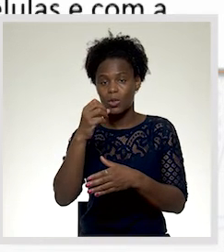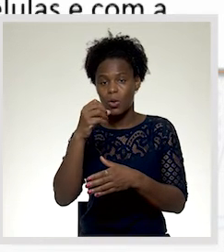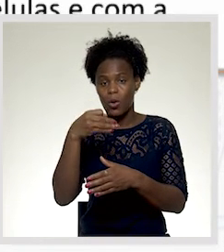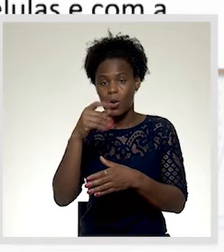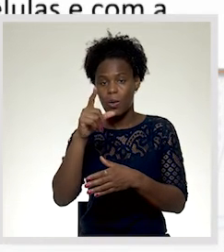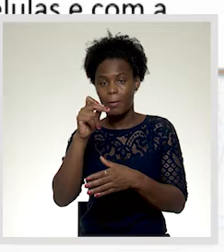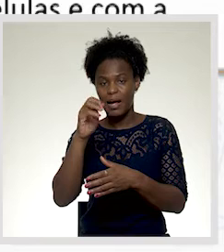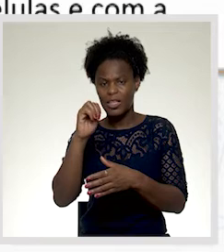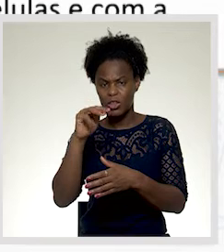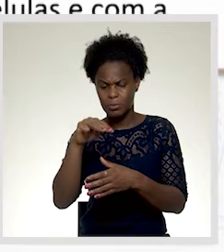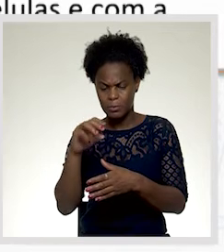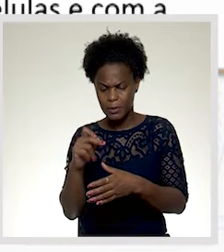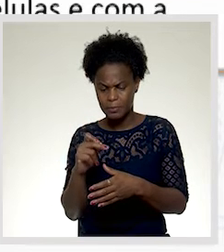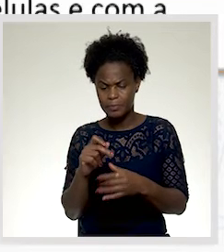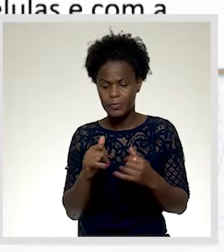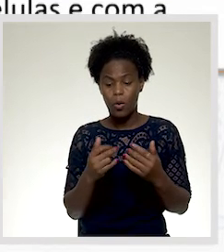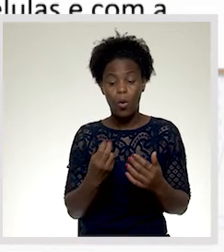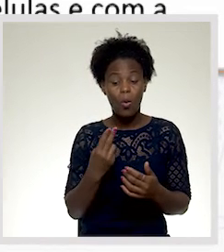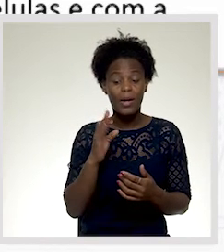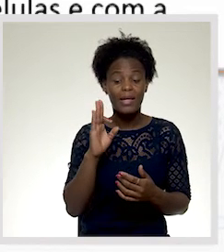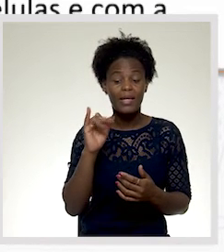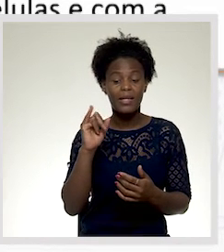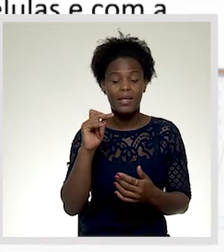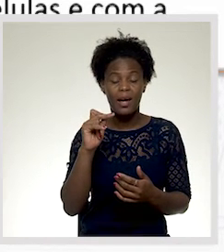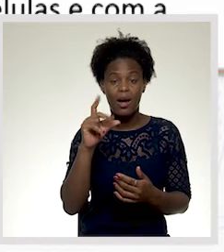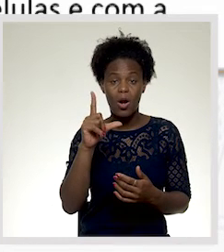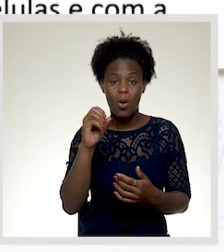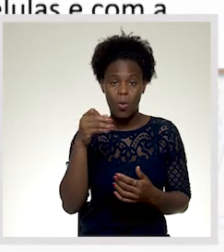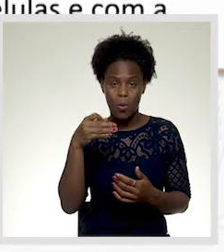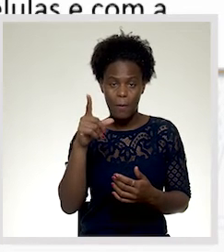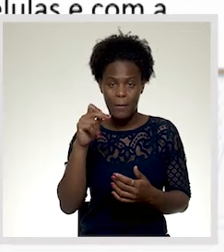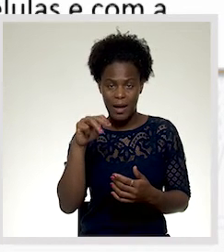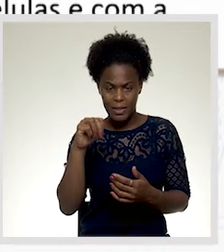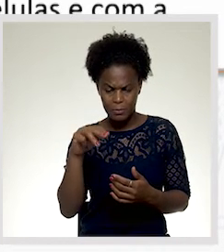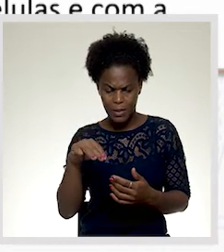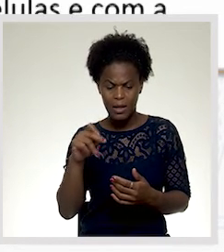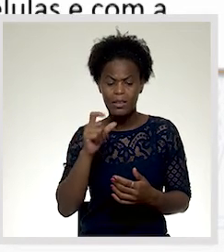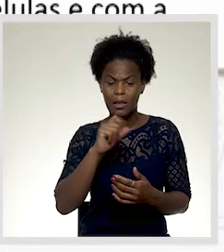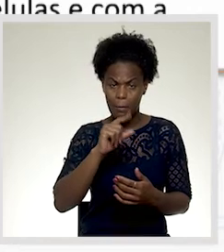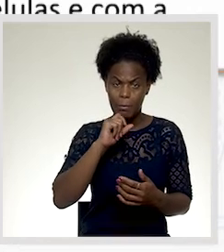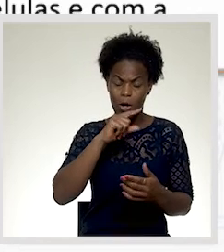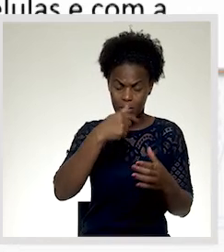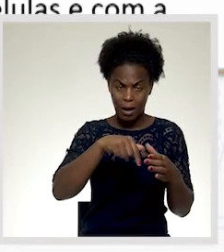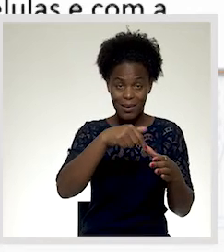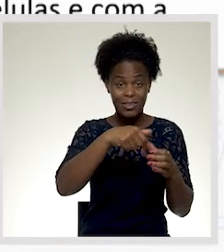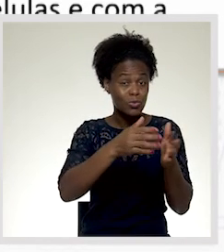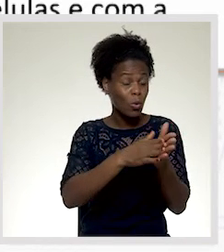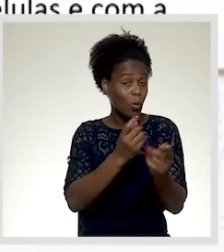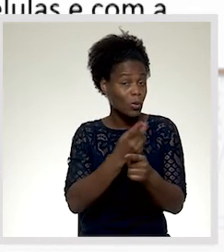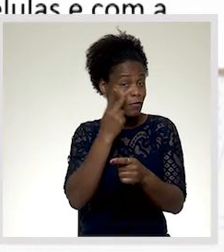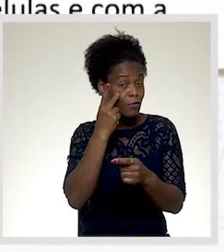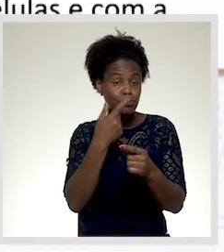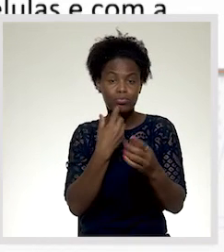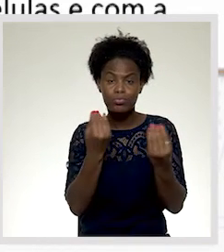principalmente no citoplasma ou no hieloplasma. Também podem haver ocorrência em todos os seres vivos e